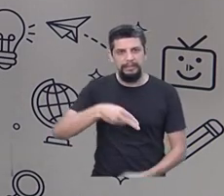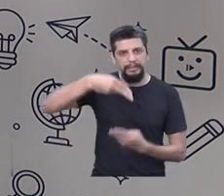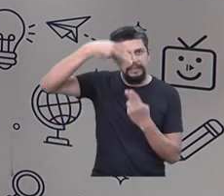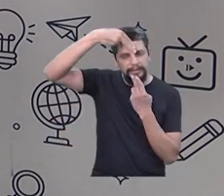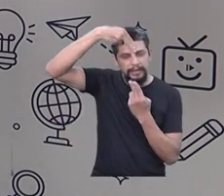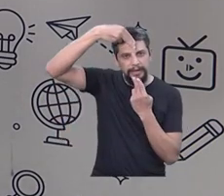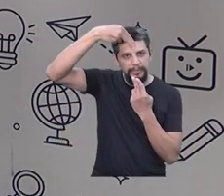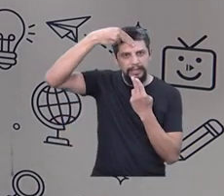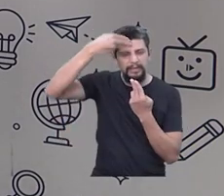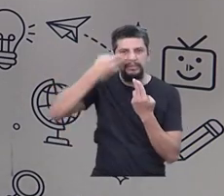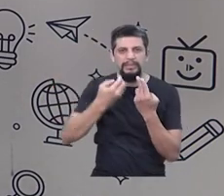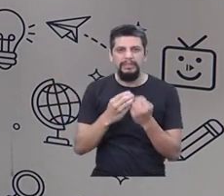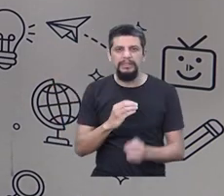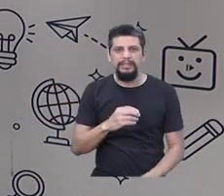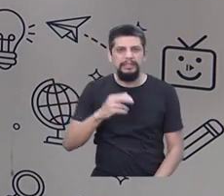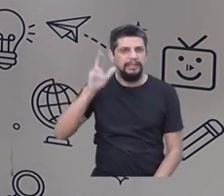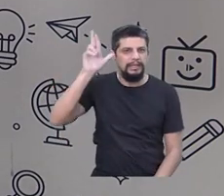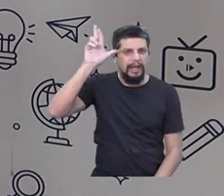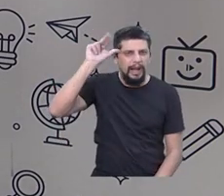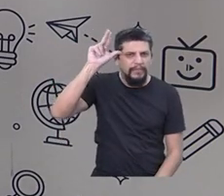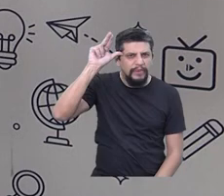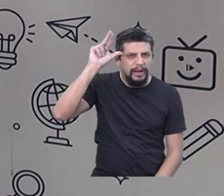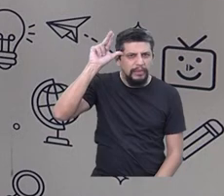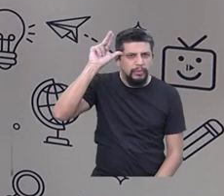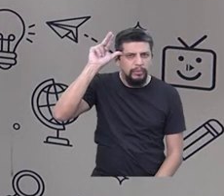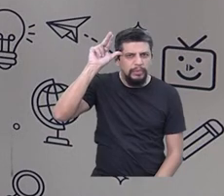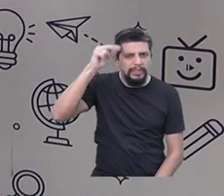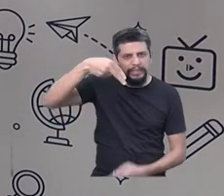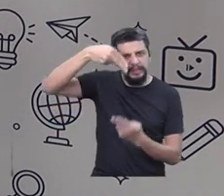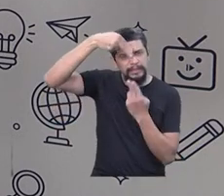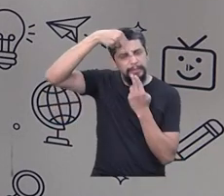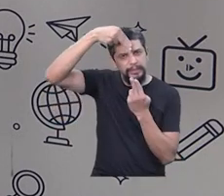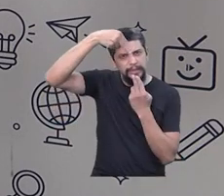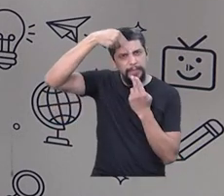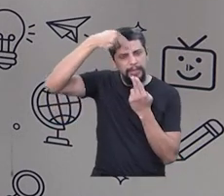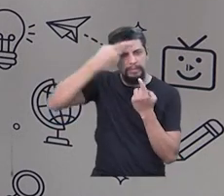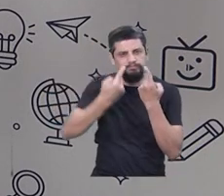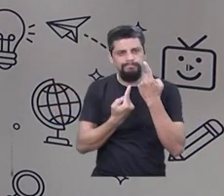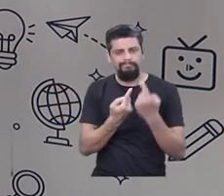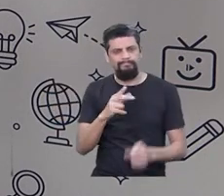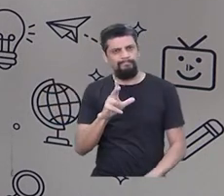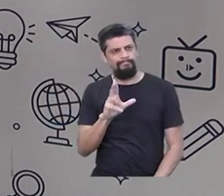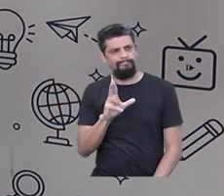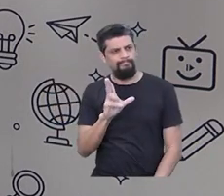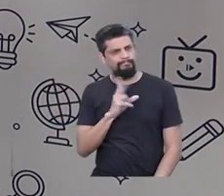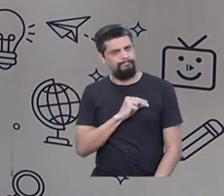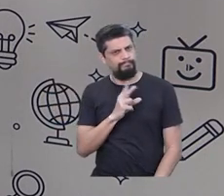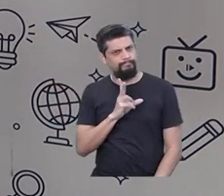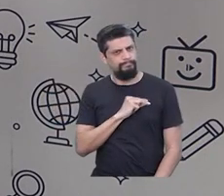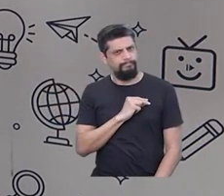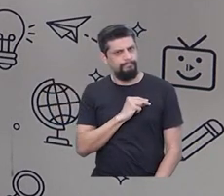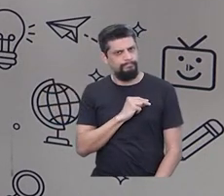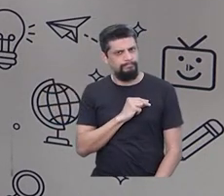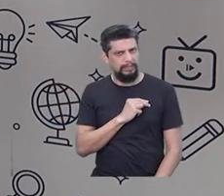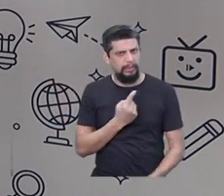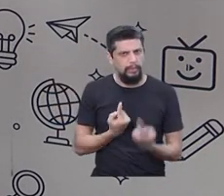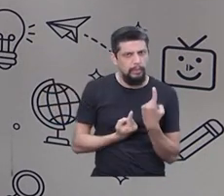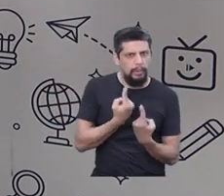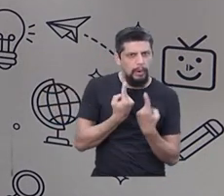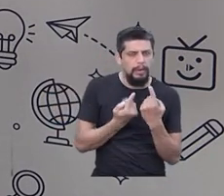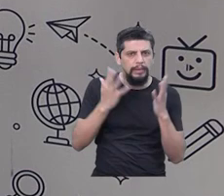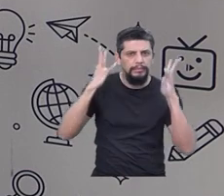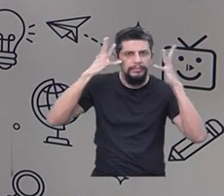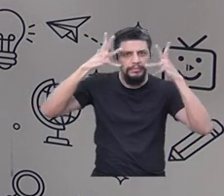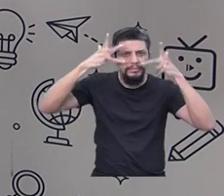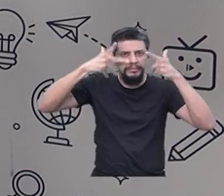cabra, mais cavalo, olha só. Nossa, que já está nos indicando alguma coisa, gente. Qual